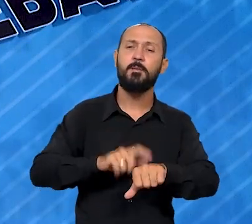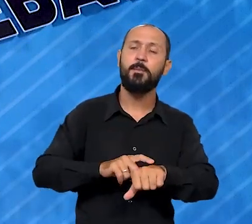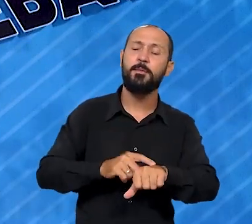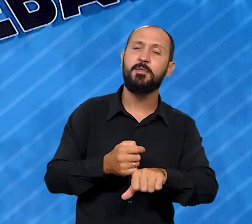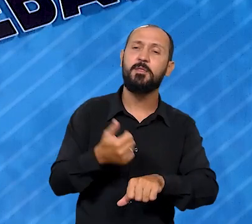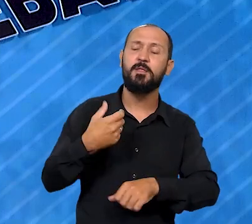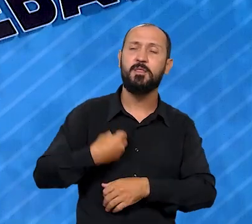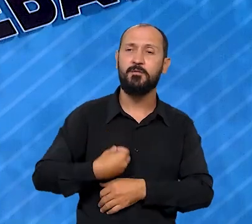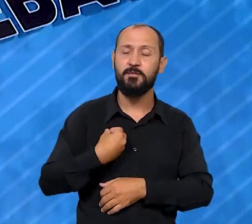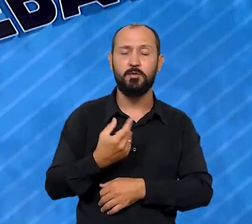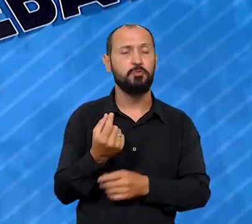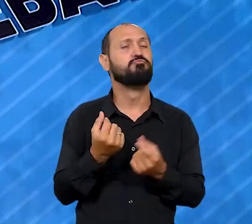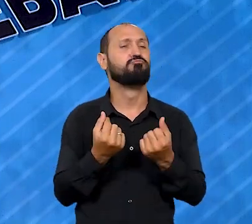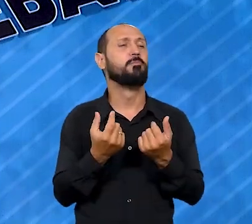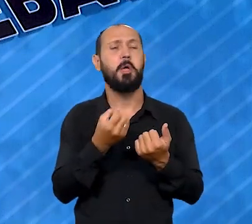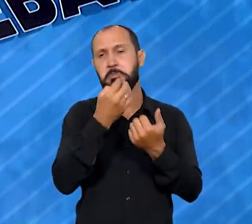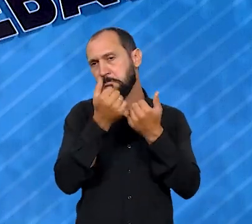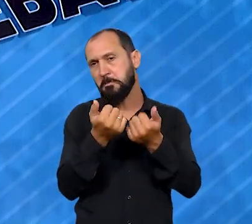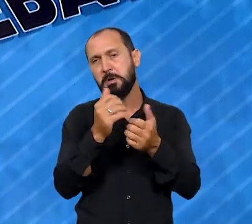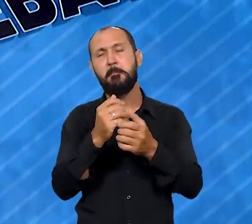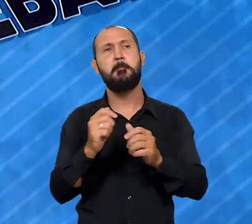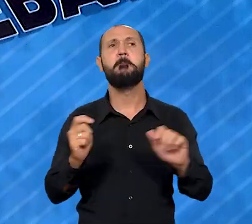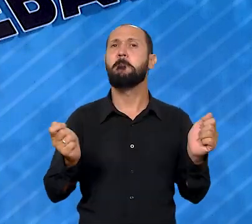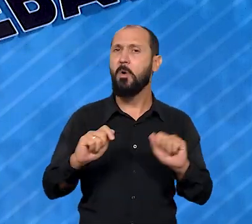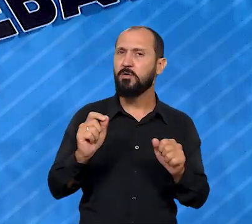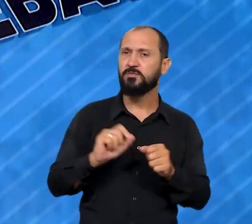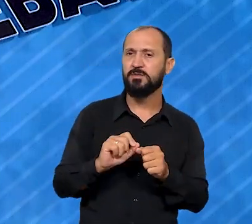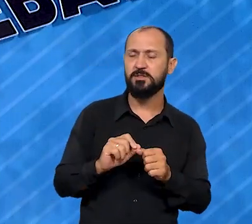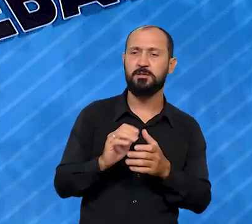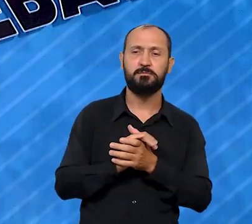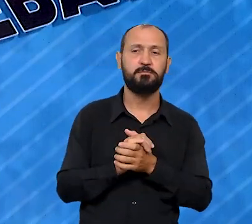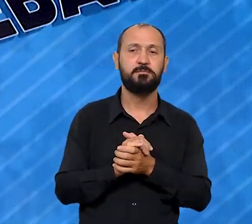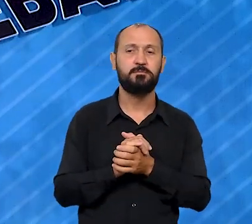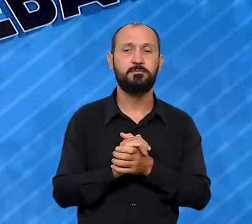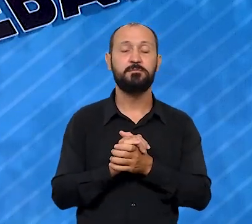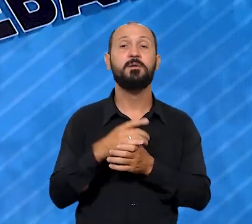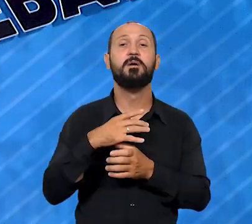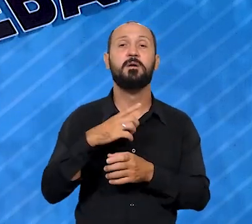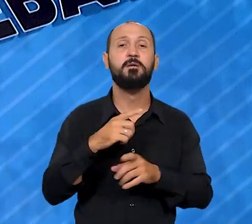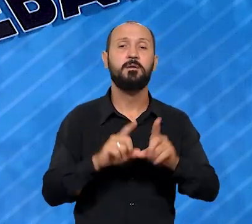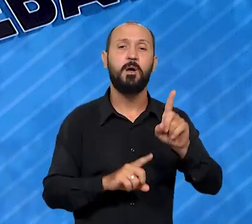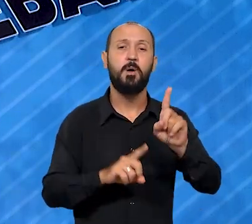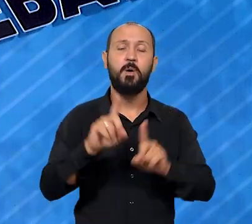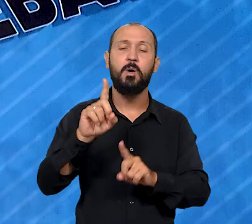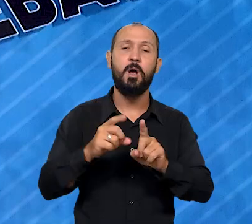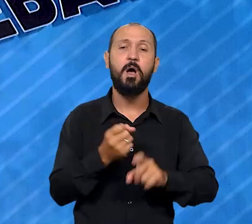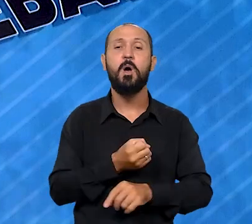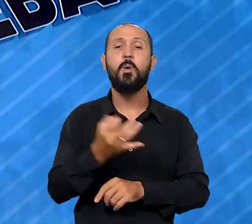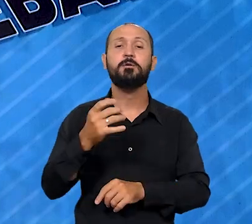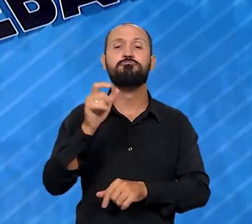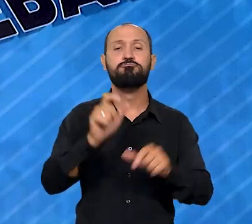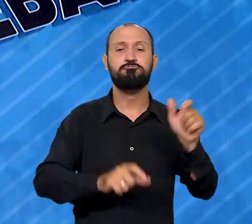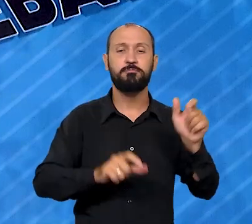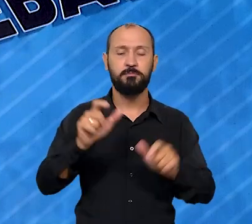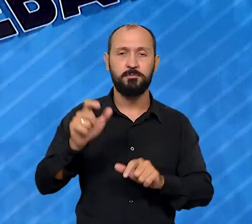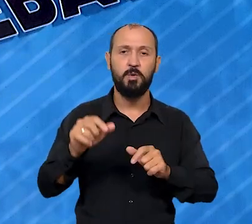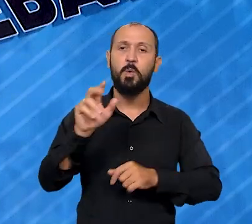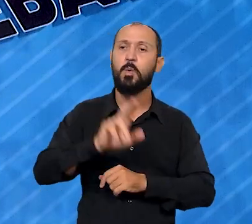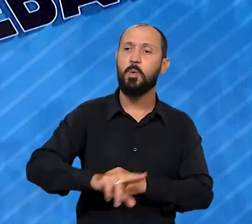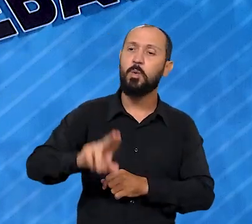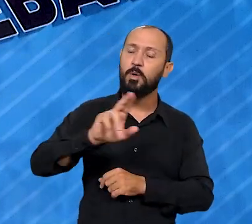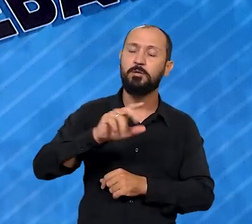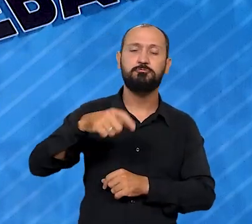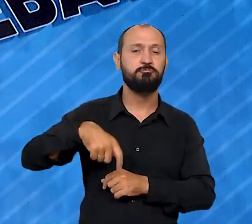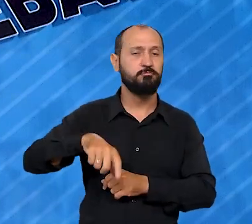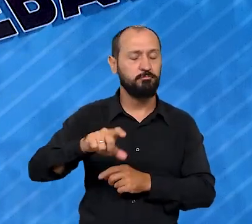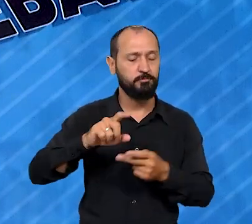levar, às vezes, por momentos da vida. Hoje eu estou bem financeiramente, eu posso fazer, e isso faz com que aumente aí a quantidade de